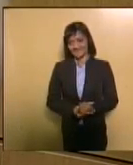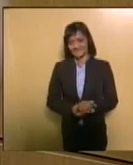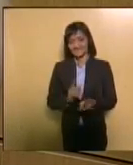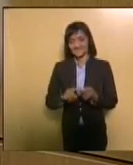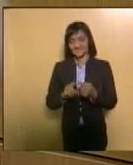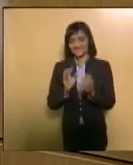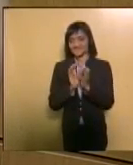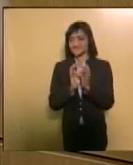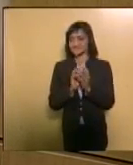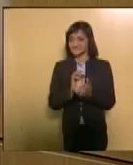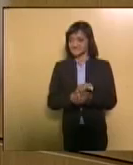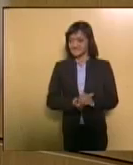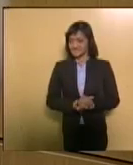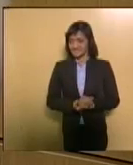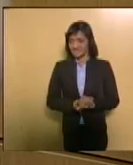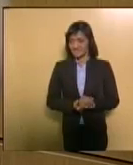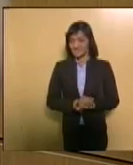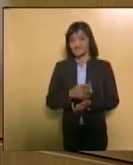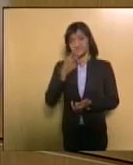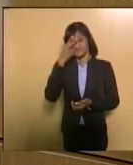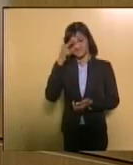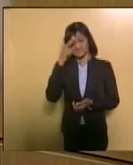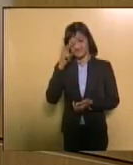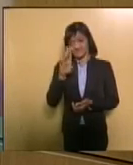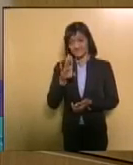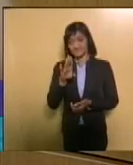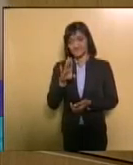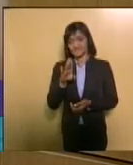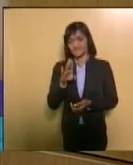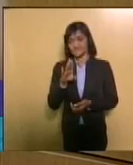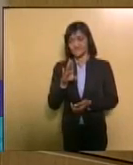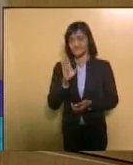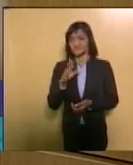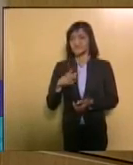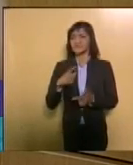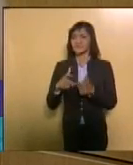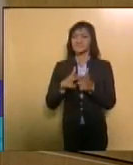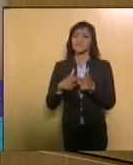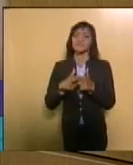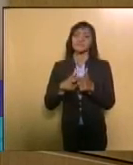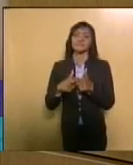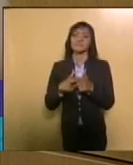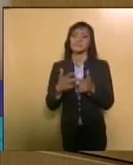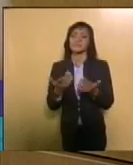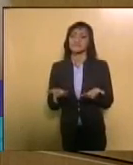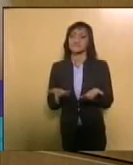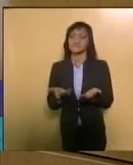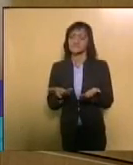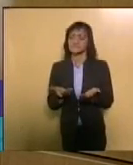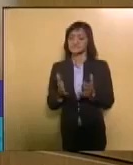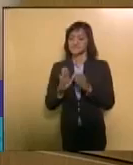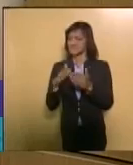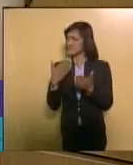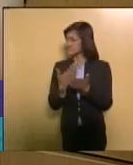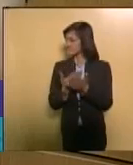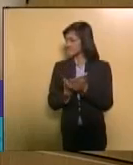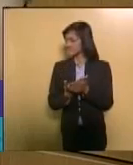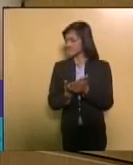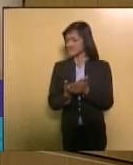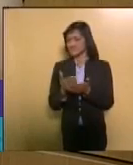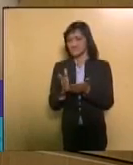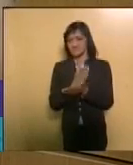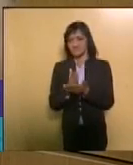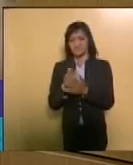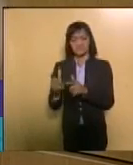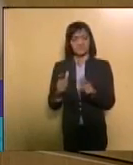pernambucano e eu lembro que eles contaram de um episódio que tinha um problema de eh não tinha uma escola em determinado território uma série de